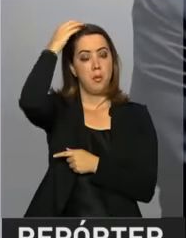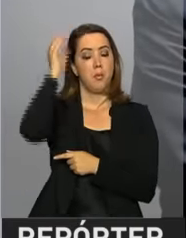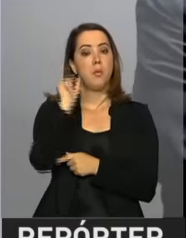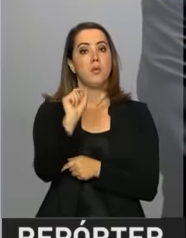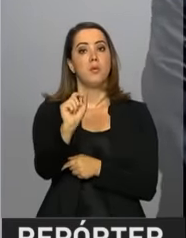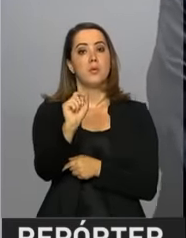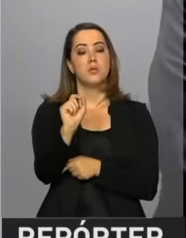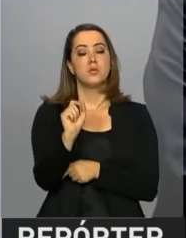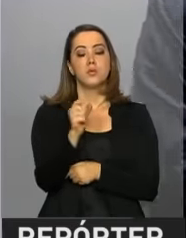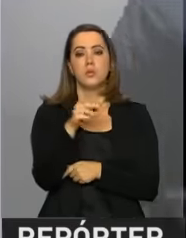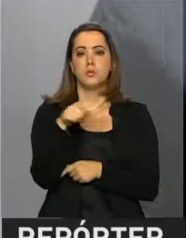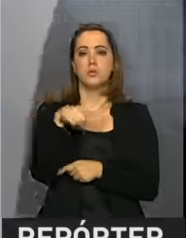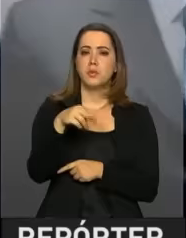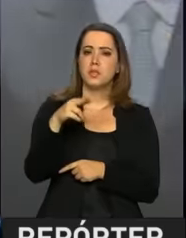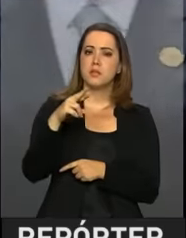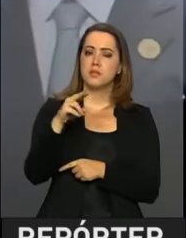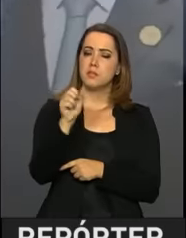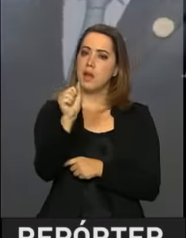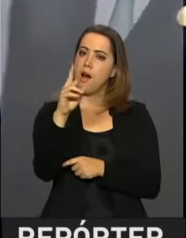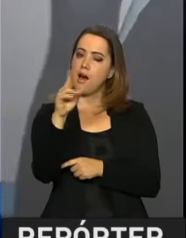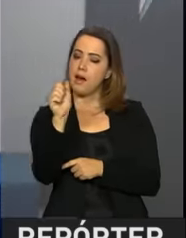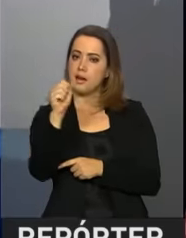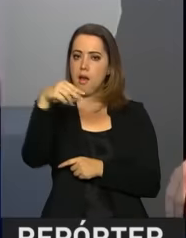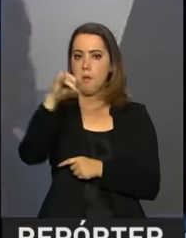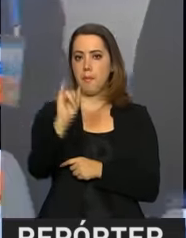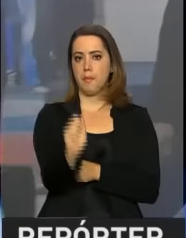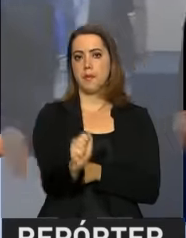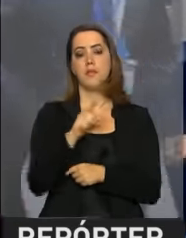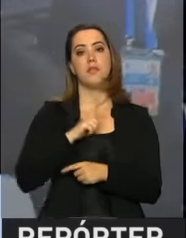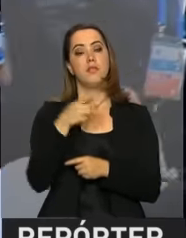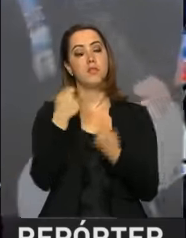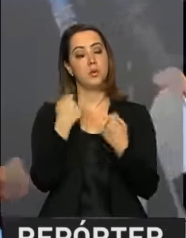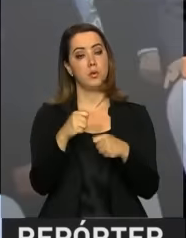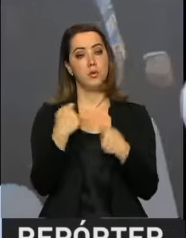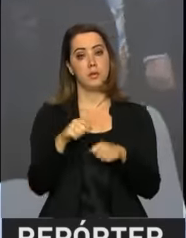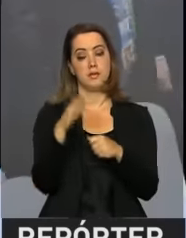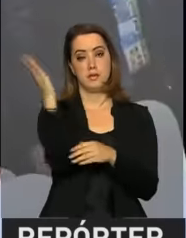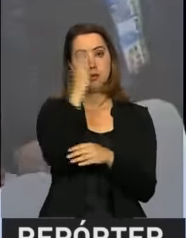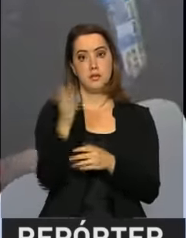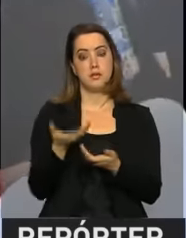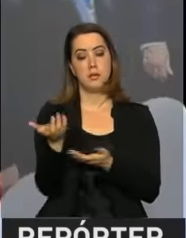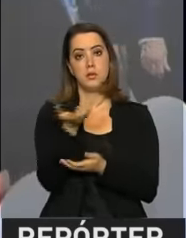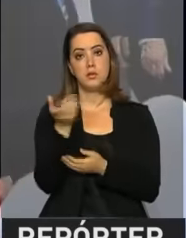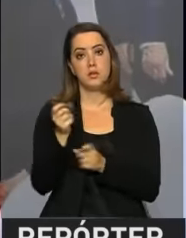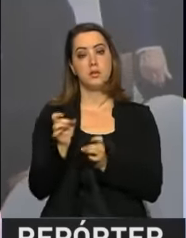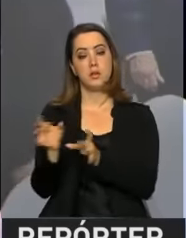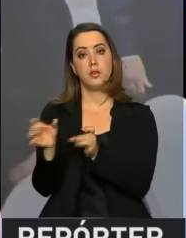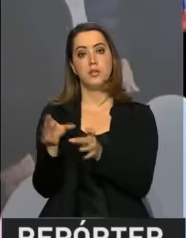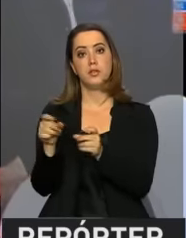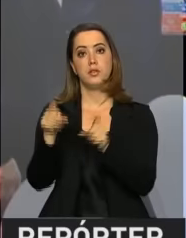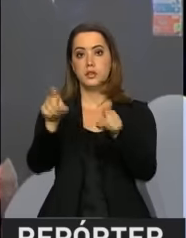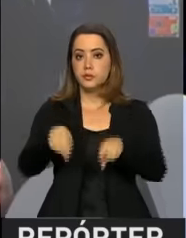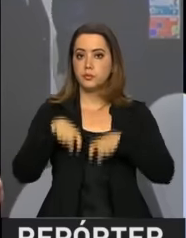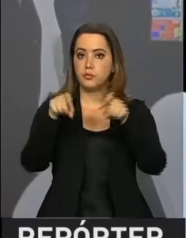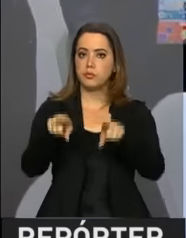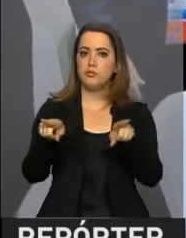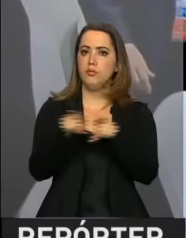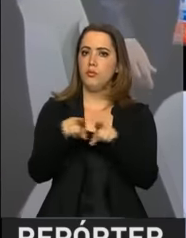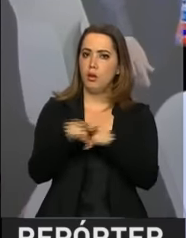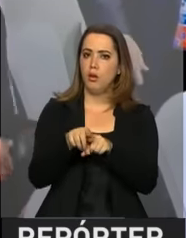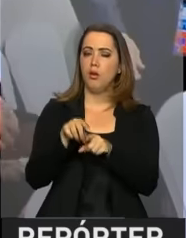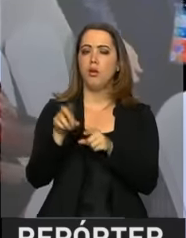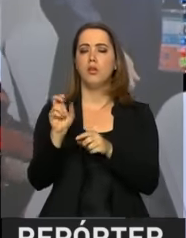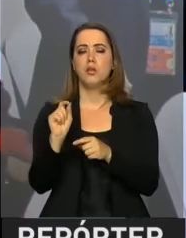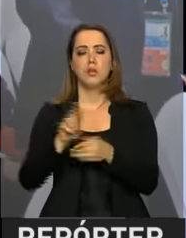Salman, Michel Temer disse que, além de produtos agrícolas, o Brasil tem interesse em exportar material de defesa ao país do Oriente